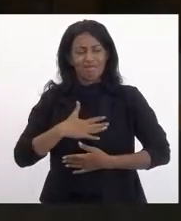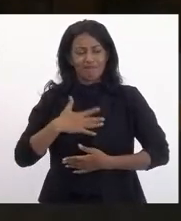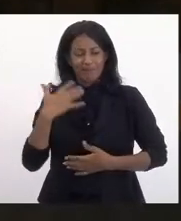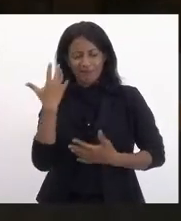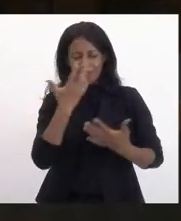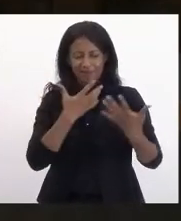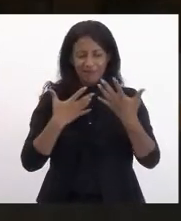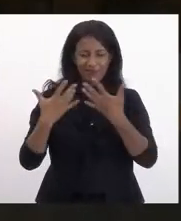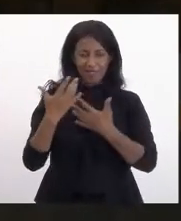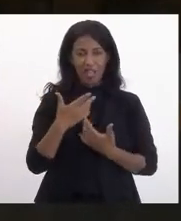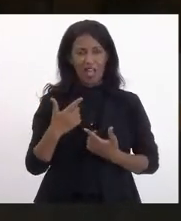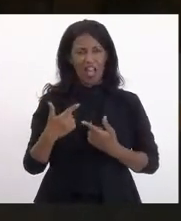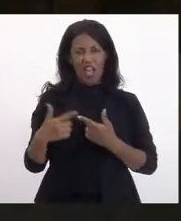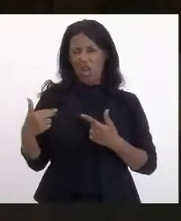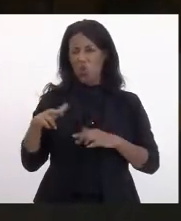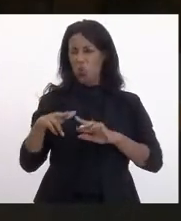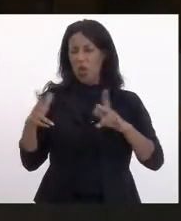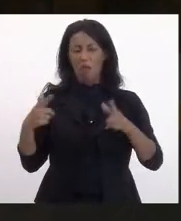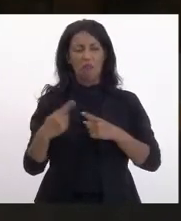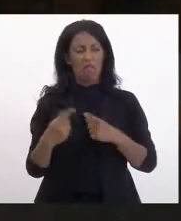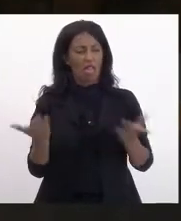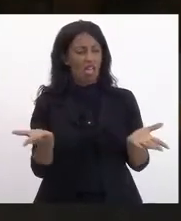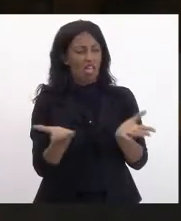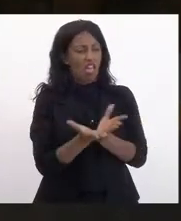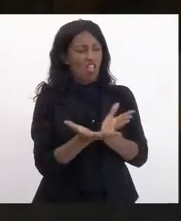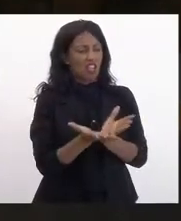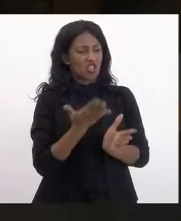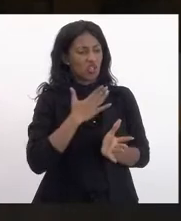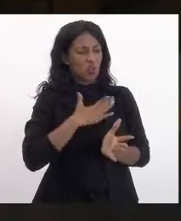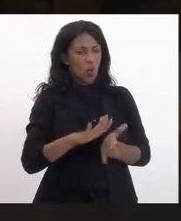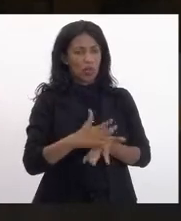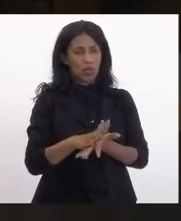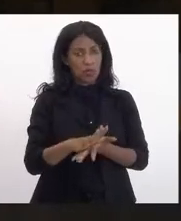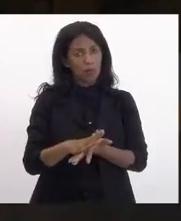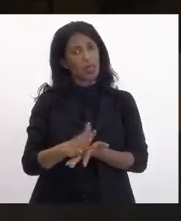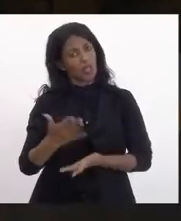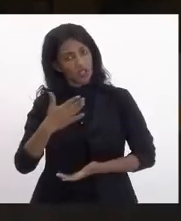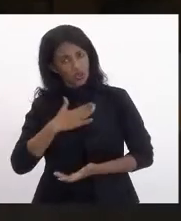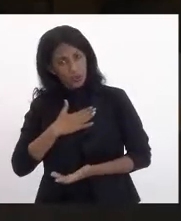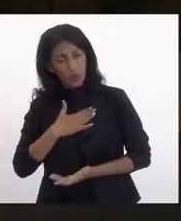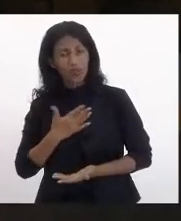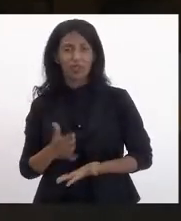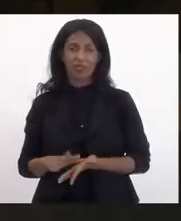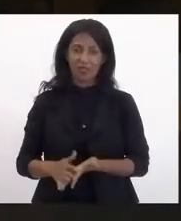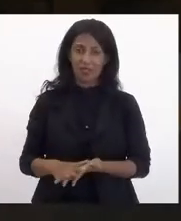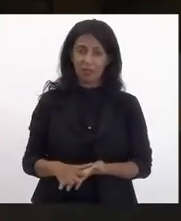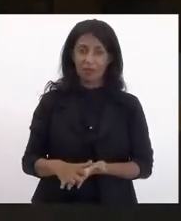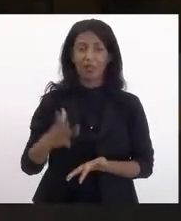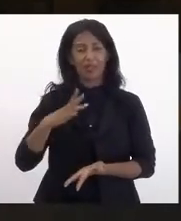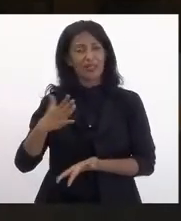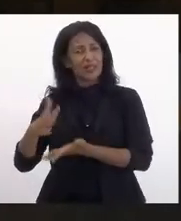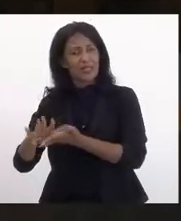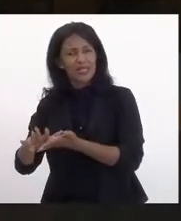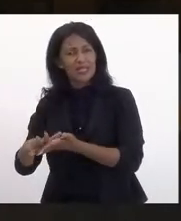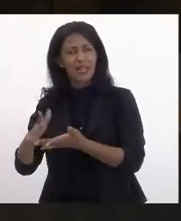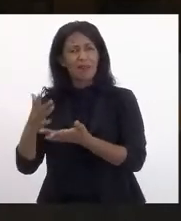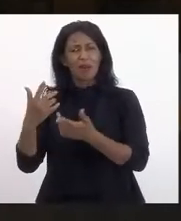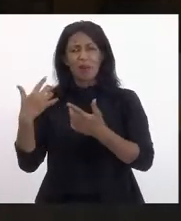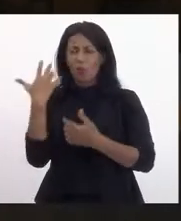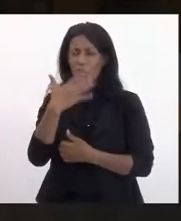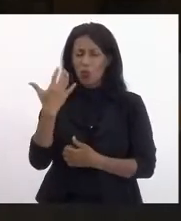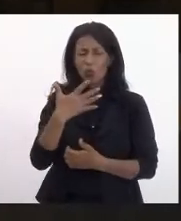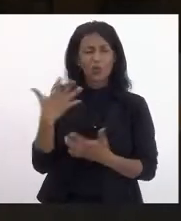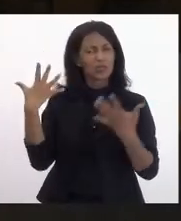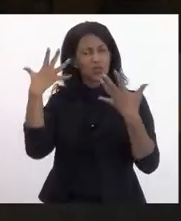Excelência dizia, não é porque a gente é crente que a gente não gosta de samba, a gente gosta de samba, né? Tem sambas belíssimos.